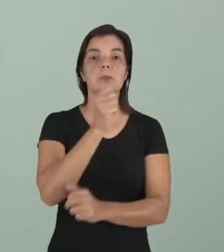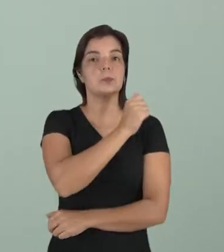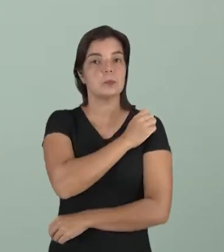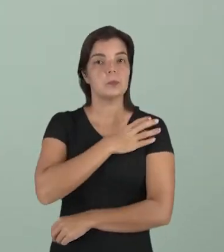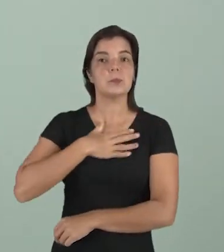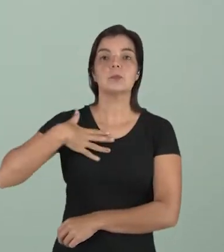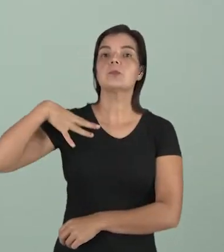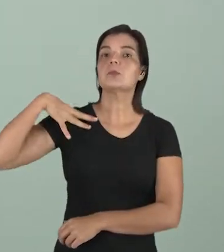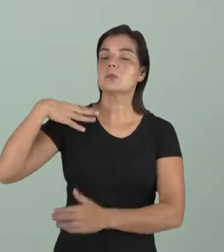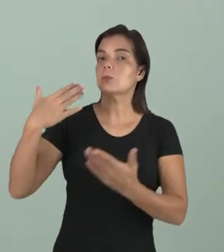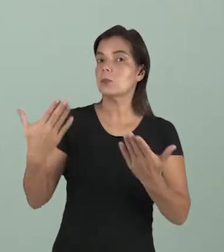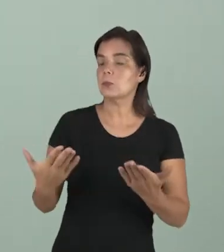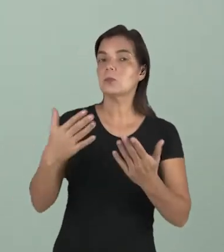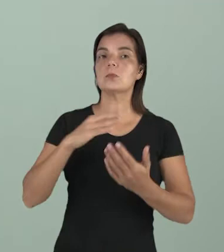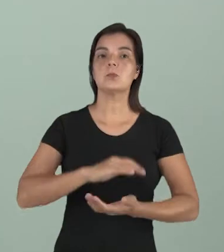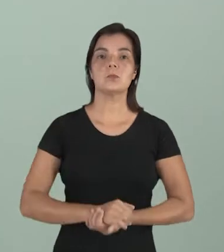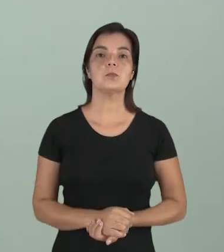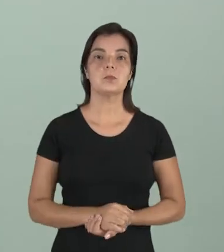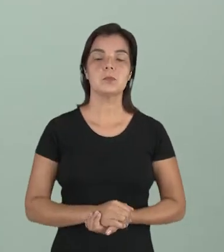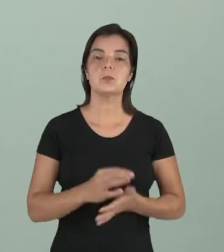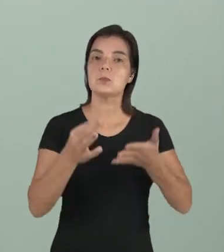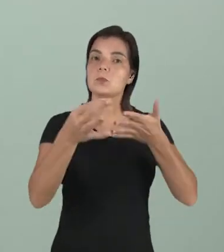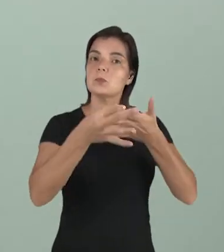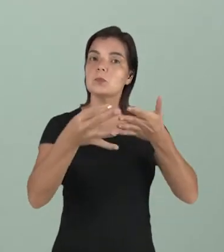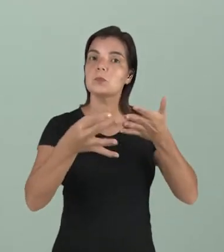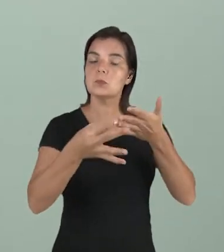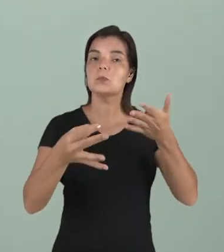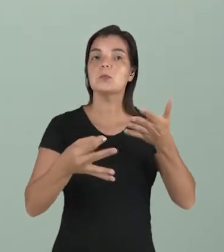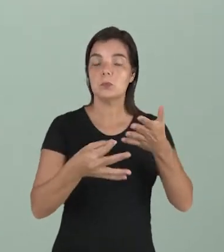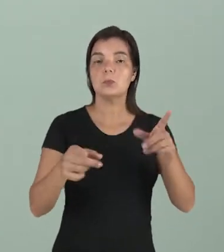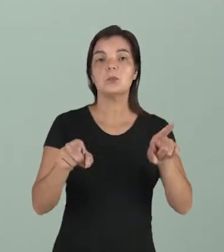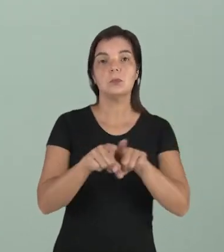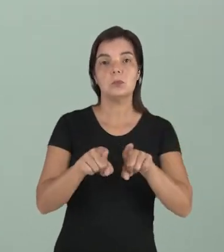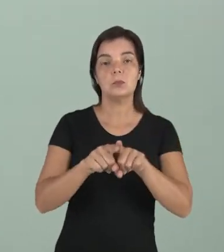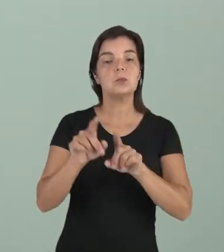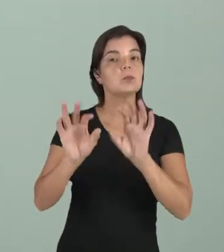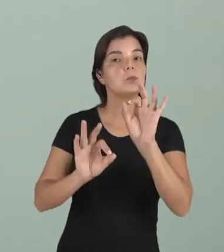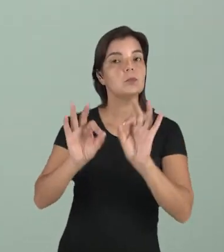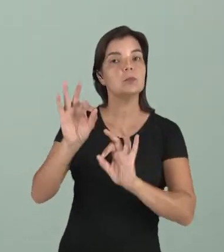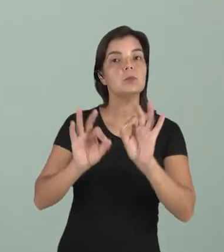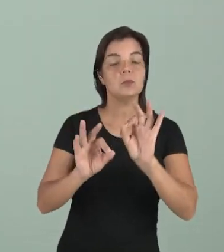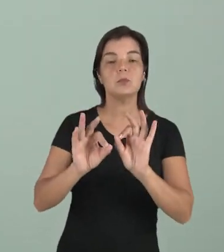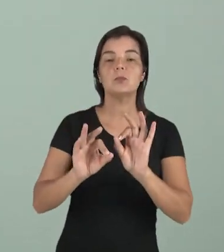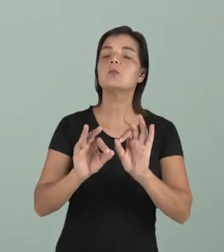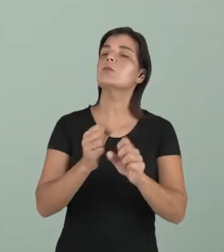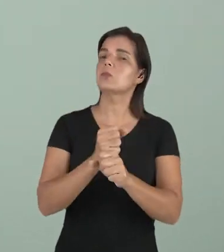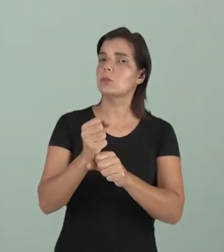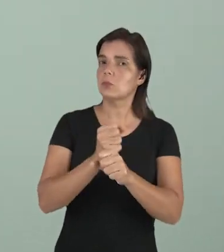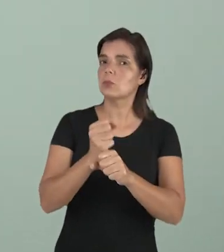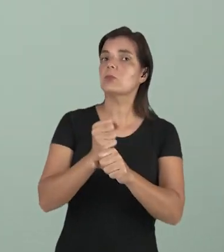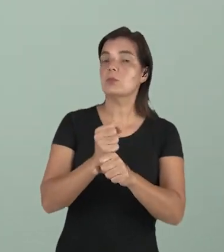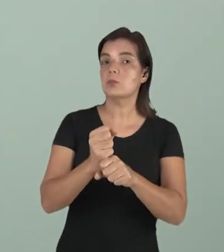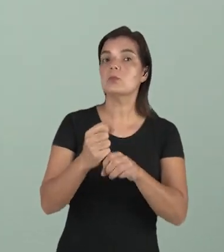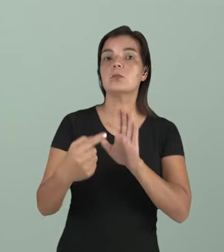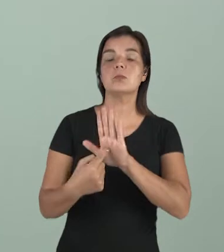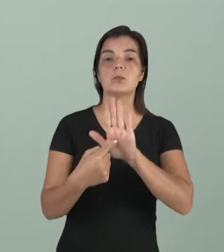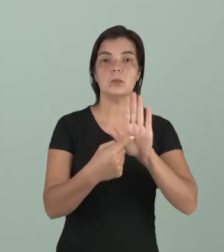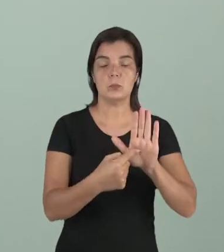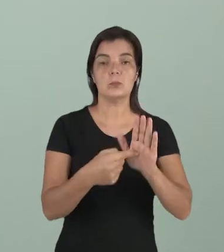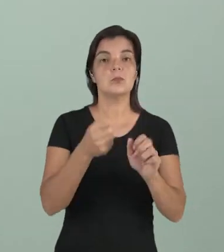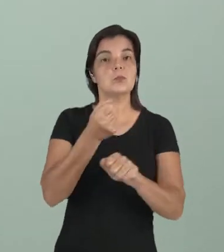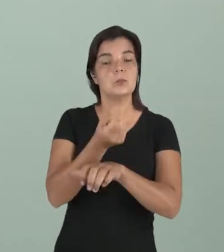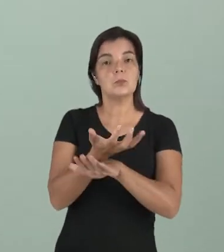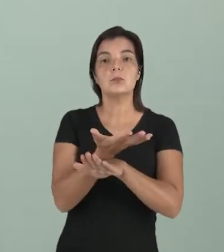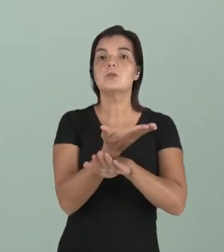Aristóteles. Então assim, a classificação das espécies que ele fez perdurou durante muito tempo, e mostrar que a